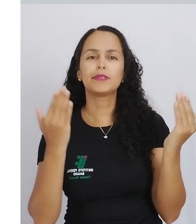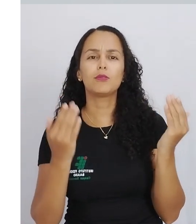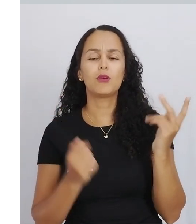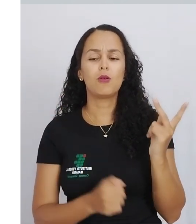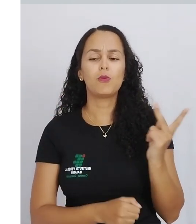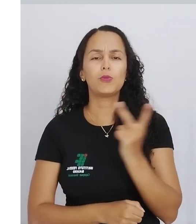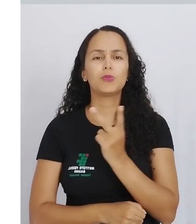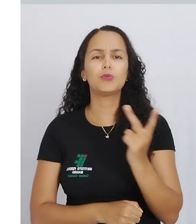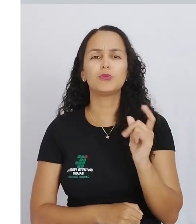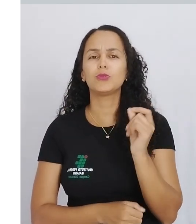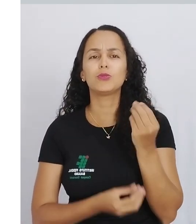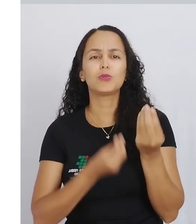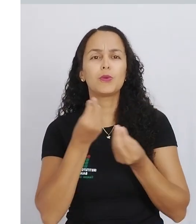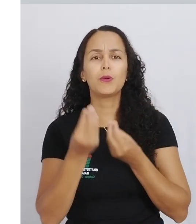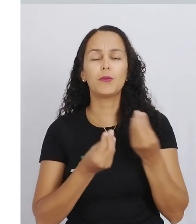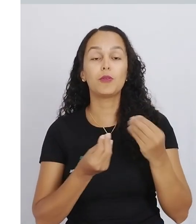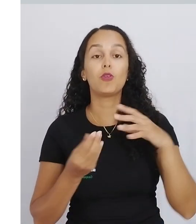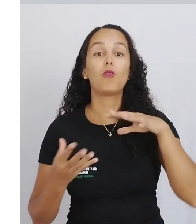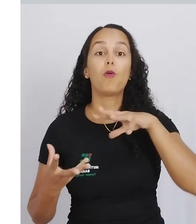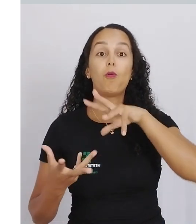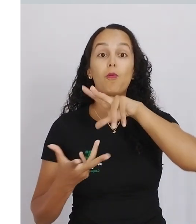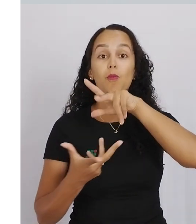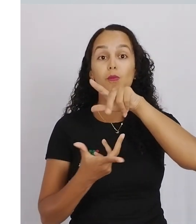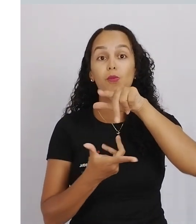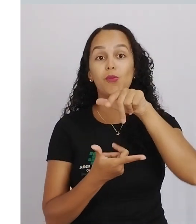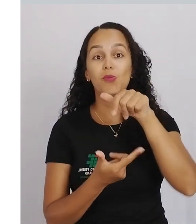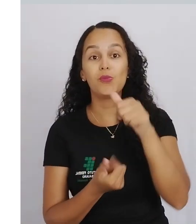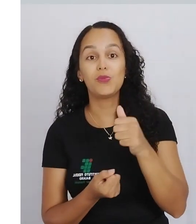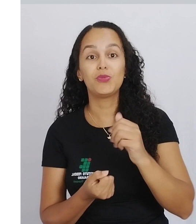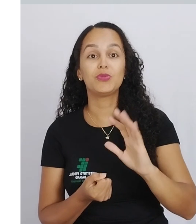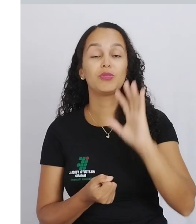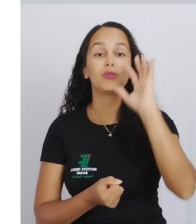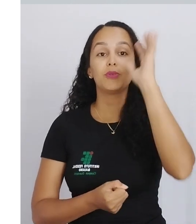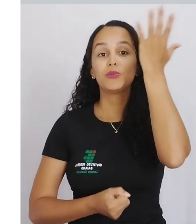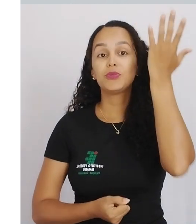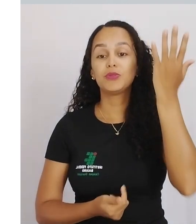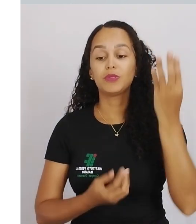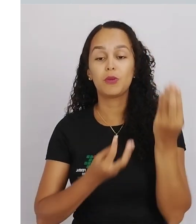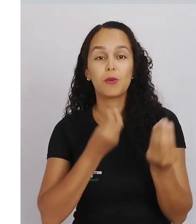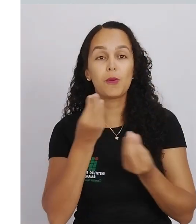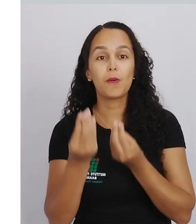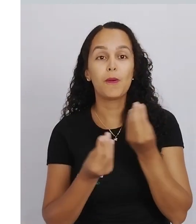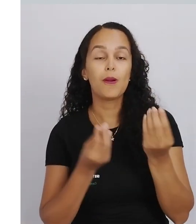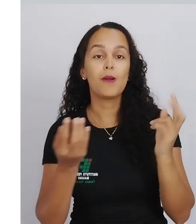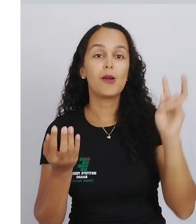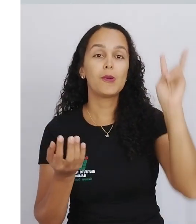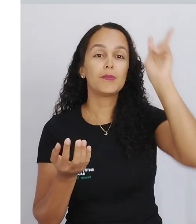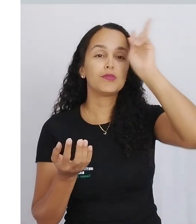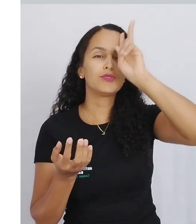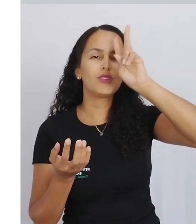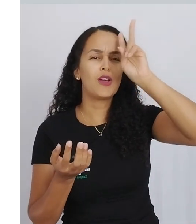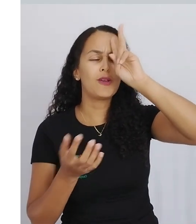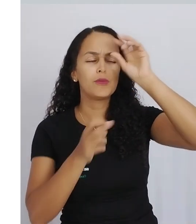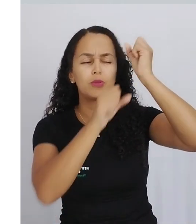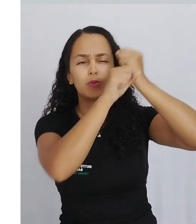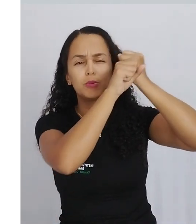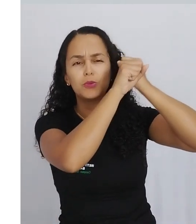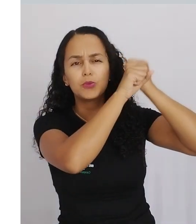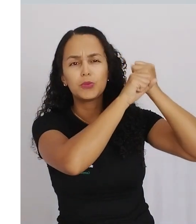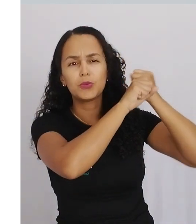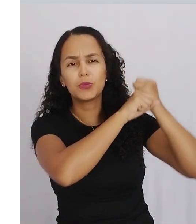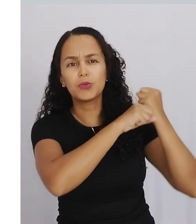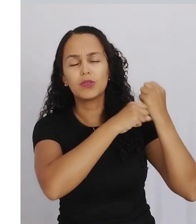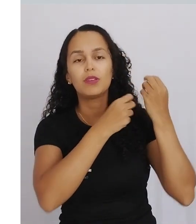constante busca por compreender como é que esse mundo natural funciona. Afinal de contas, qual a história